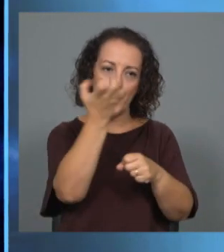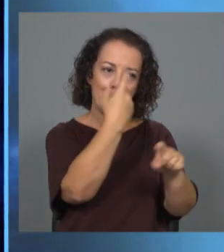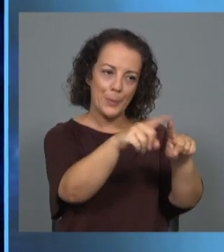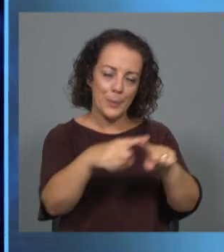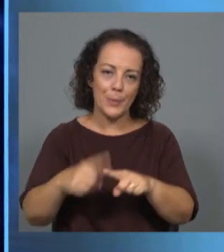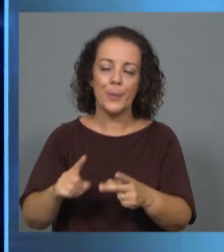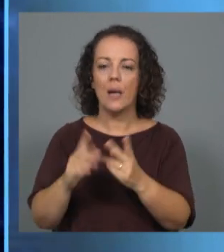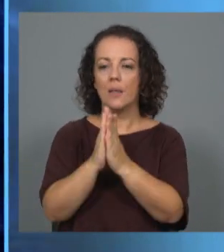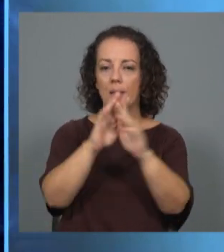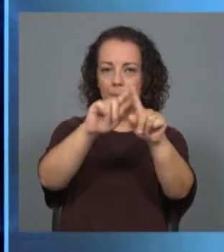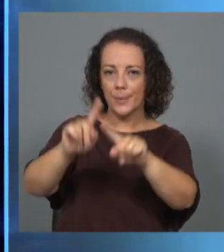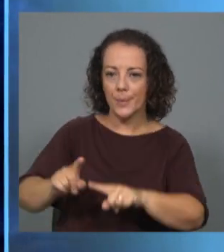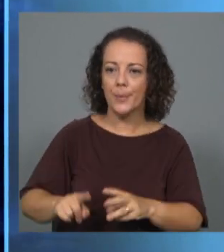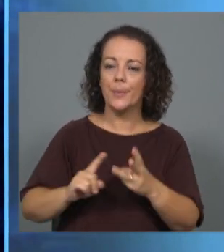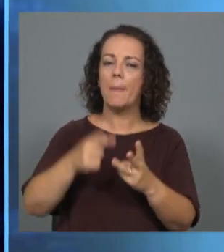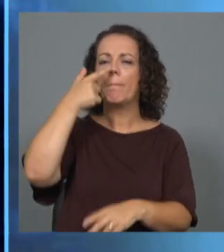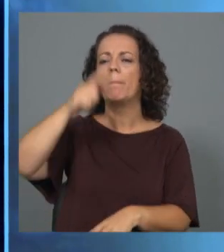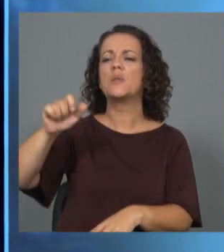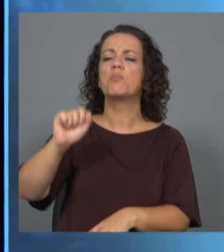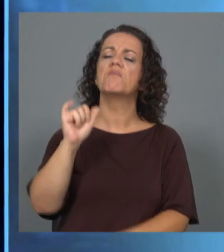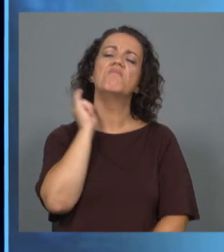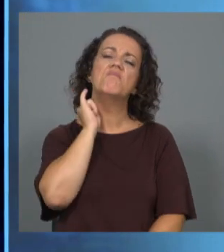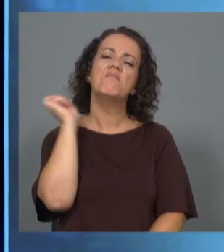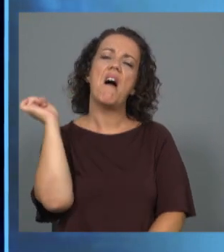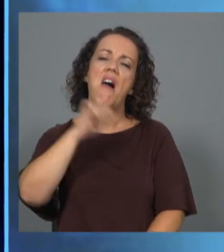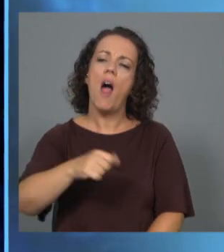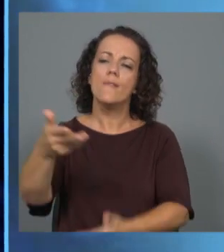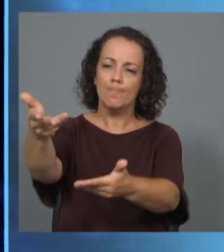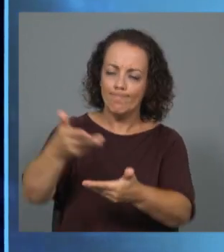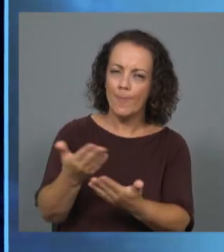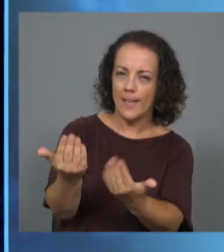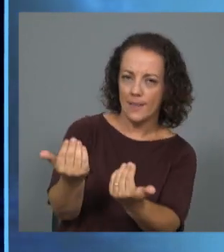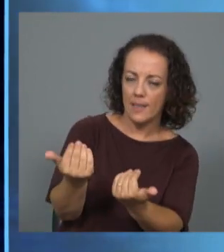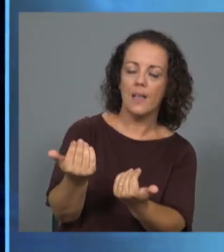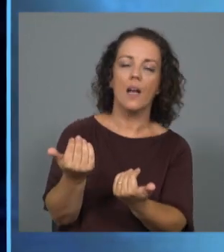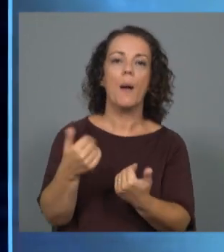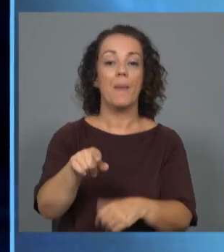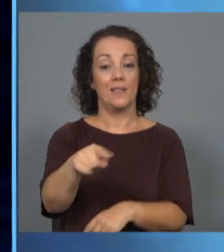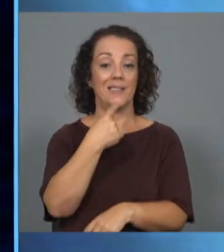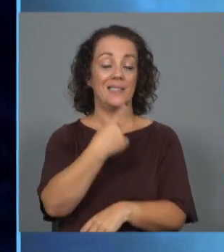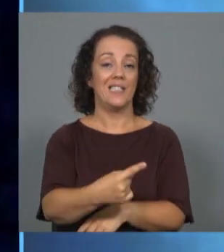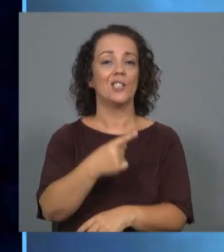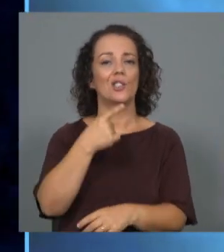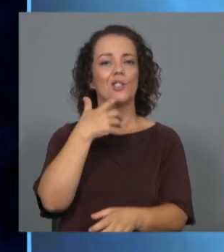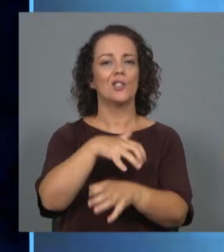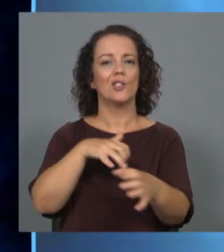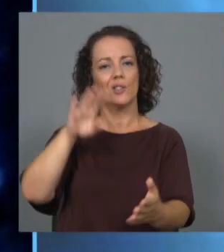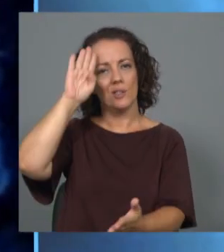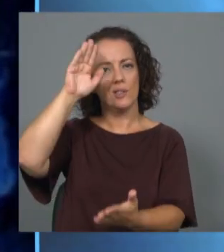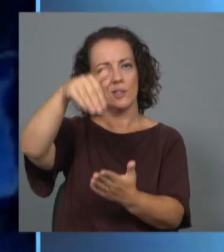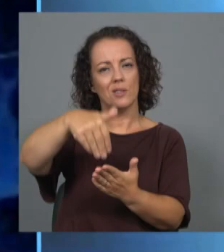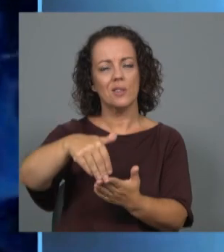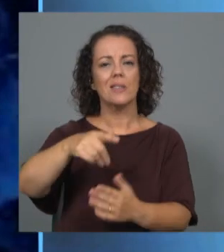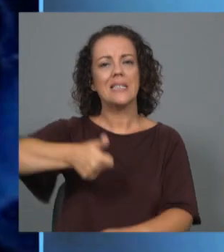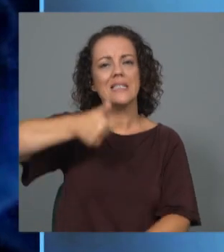o dizem na apresentação deste congresso que o que importa mesmo, no fim de tudo, é o diálogo com pessoas concretas.